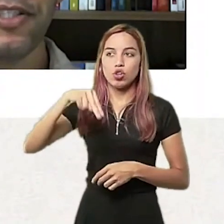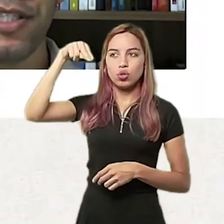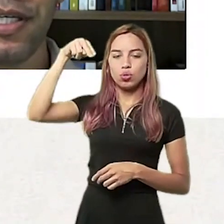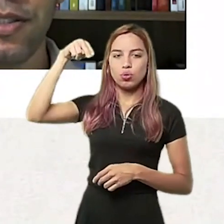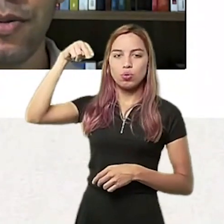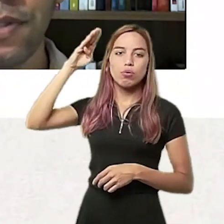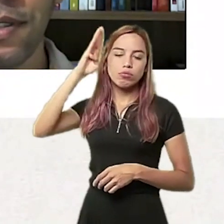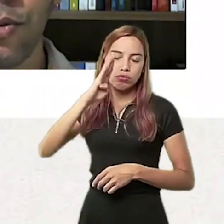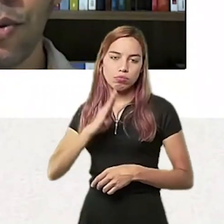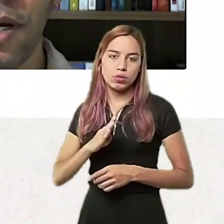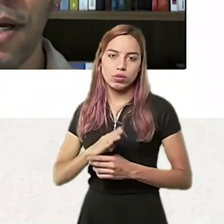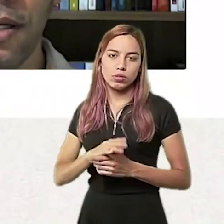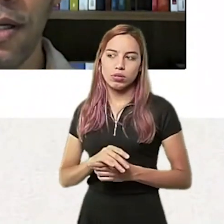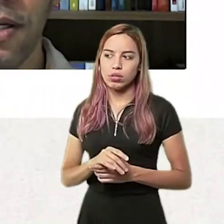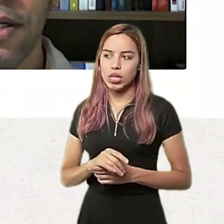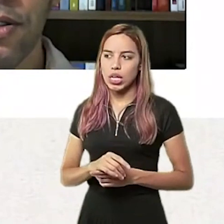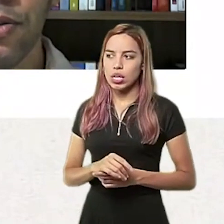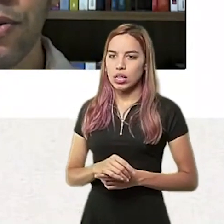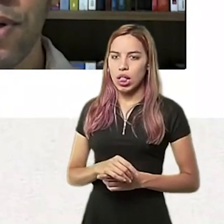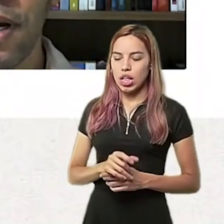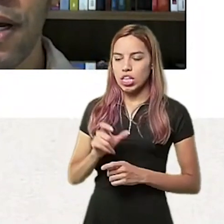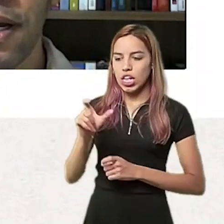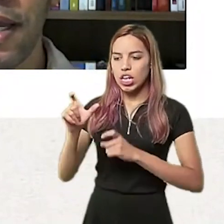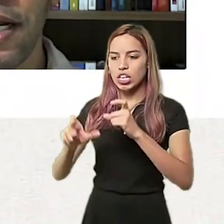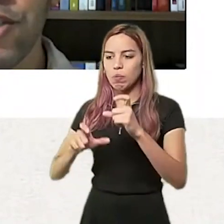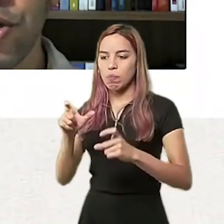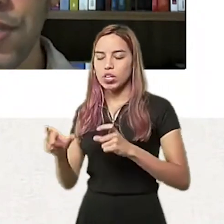pessoas manifestando a sua